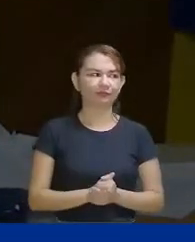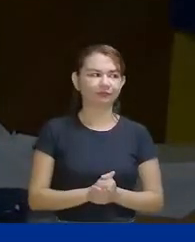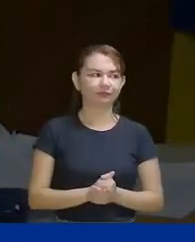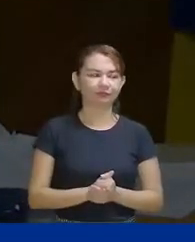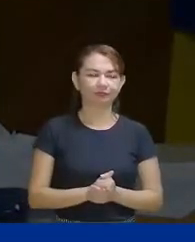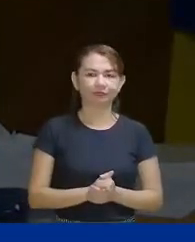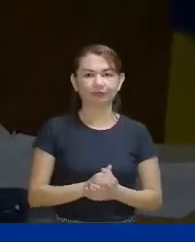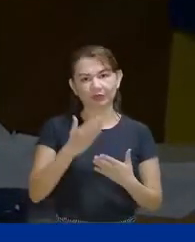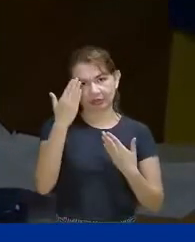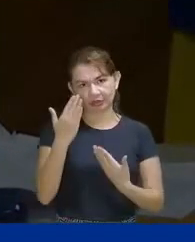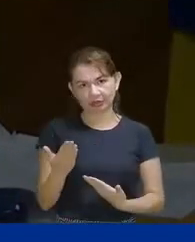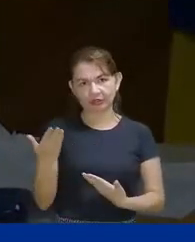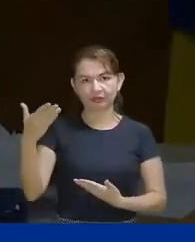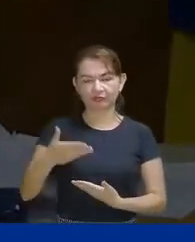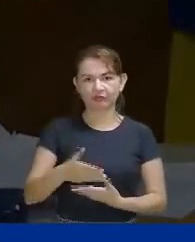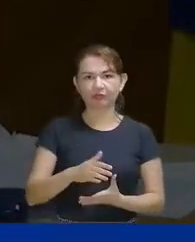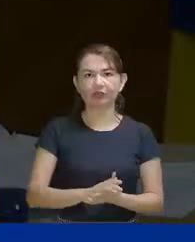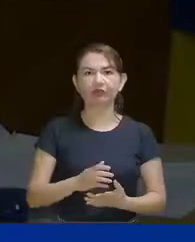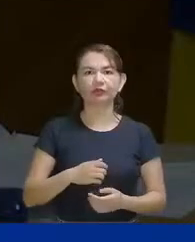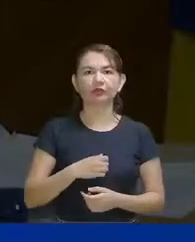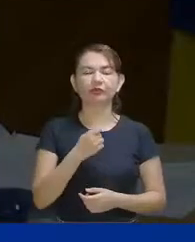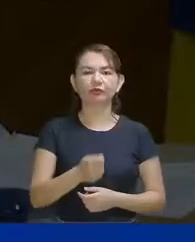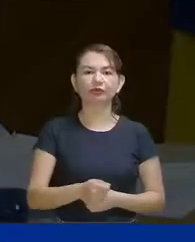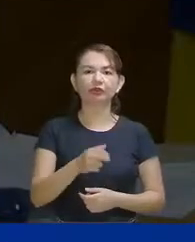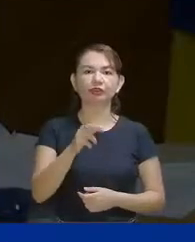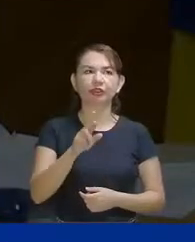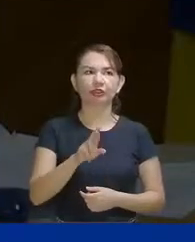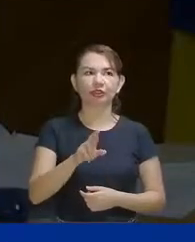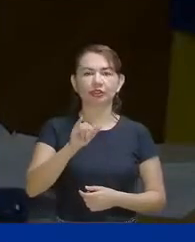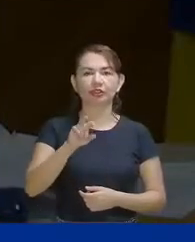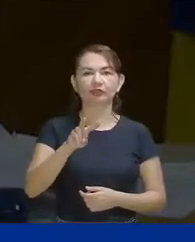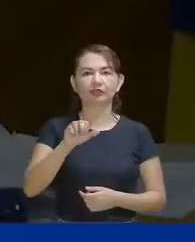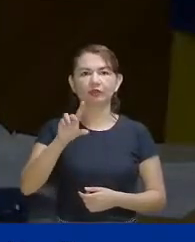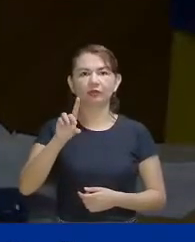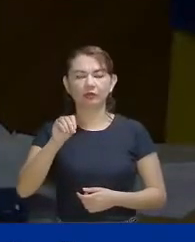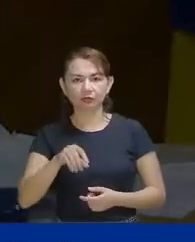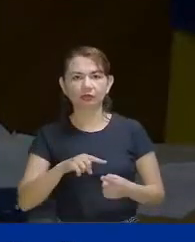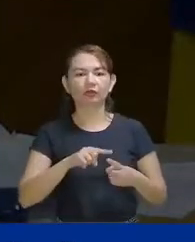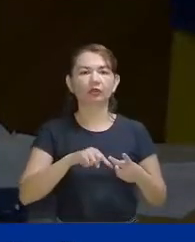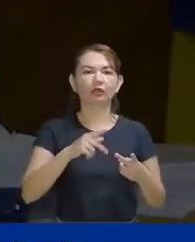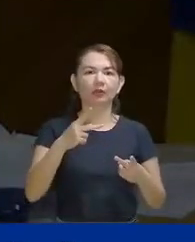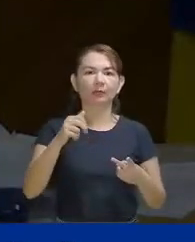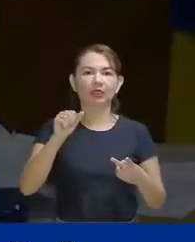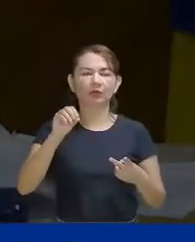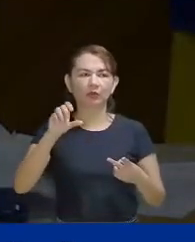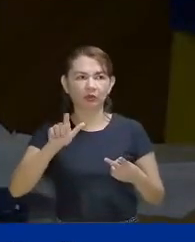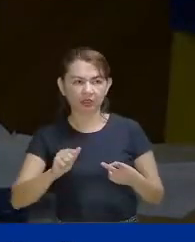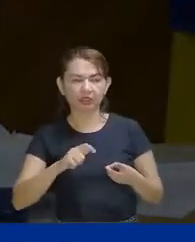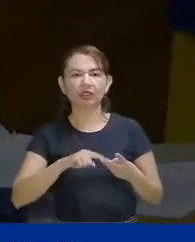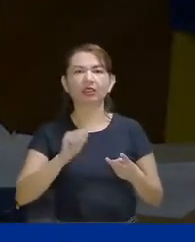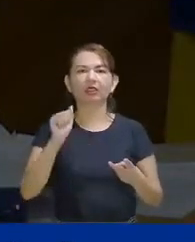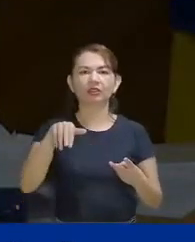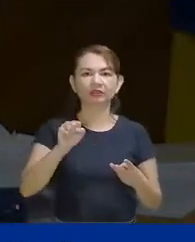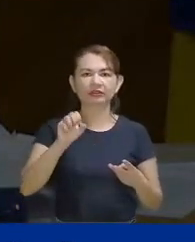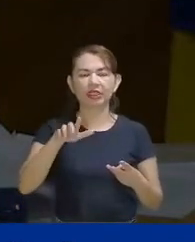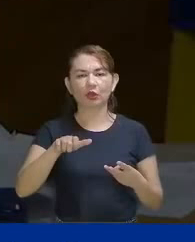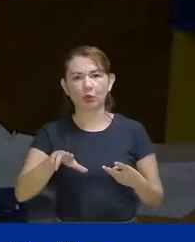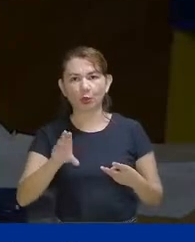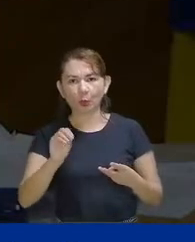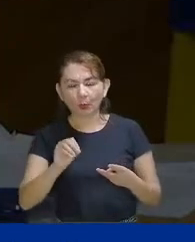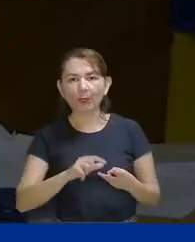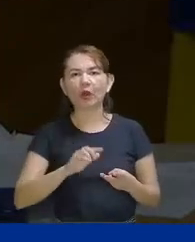agradecendo a presença do doutor Rivaldo, da doutora Paola e do doutor Anselmo, que estão em atividade justificada,